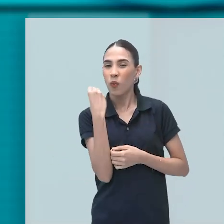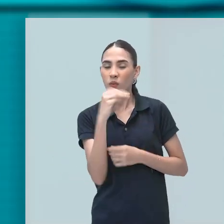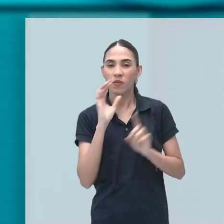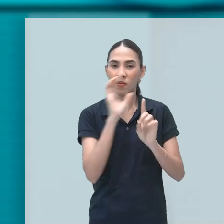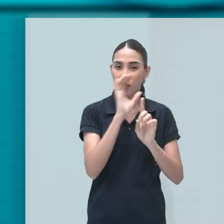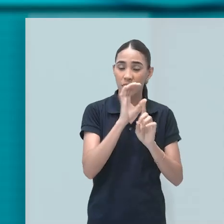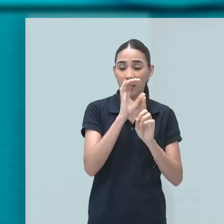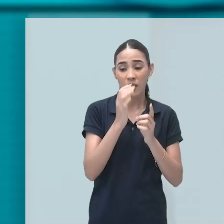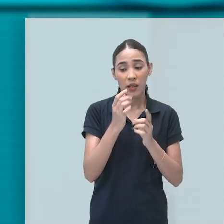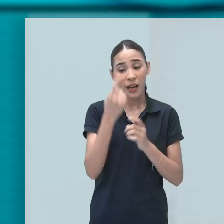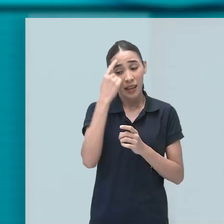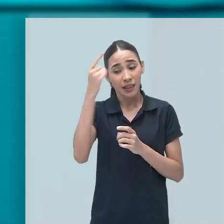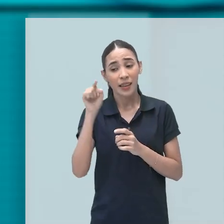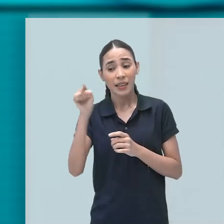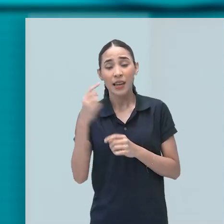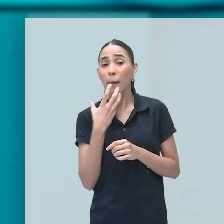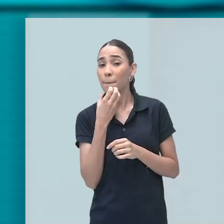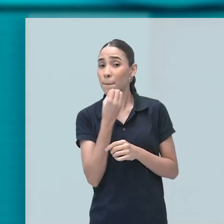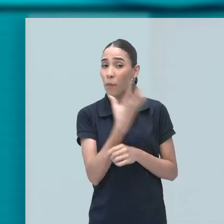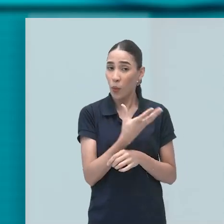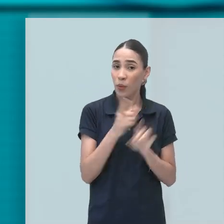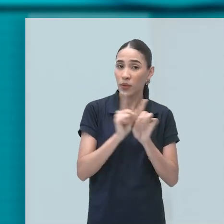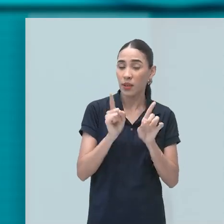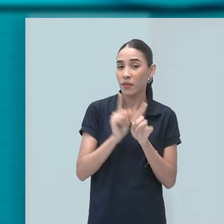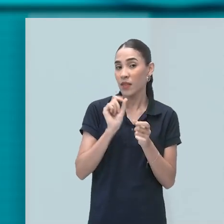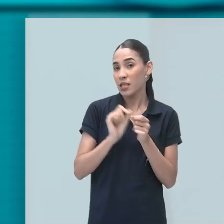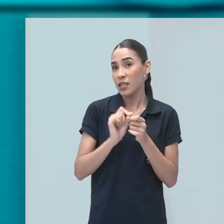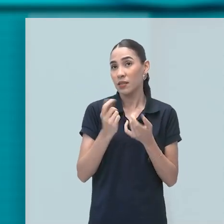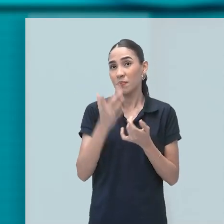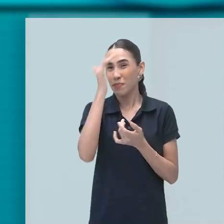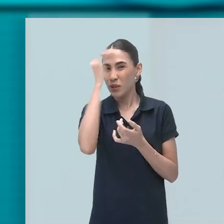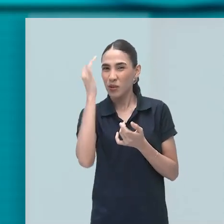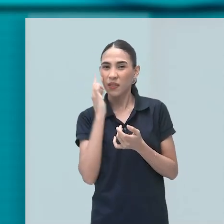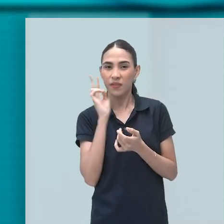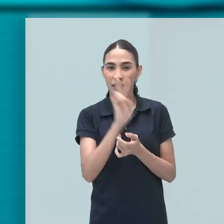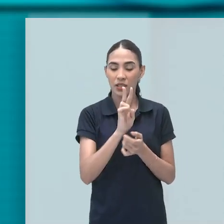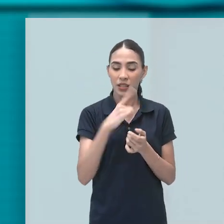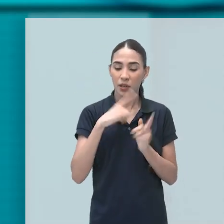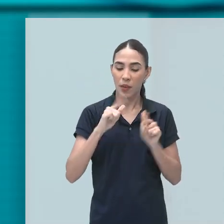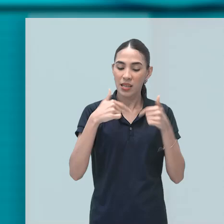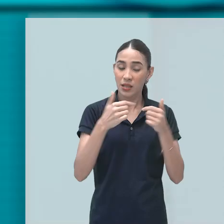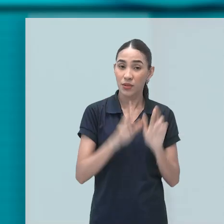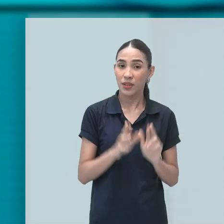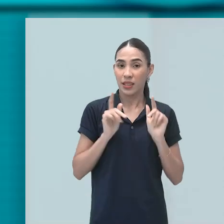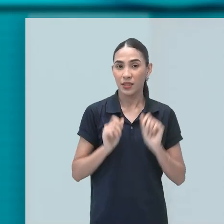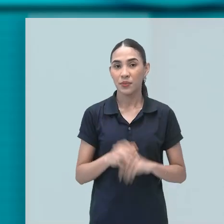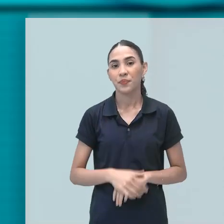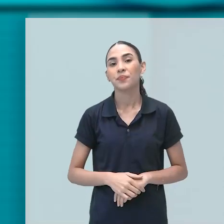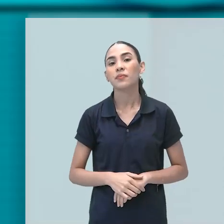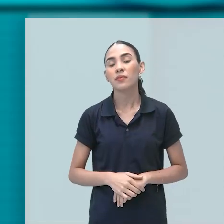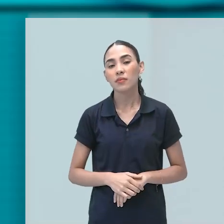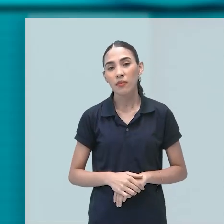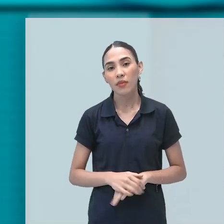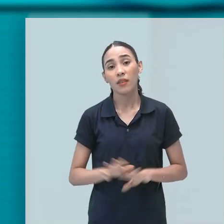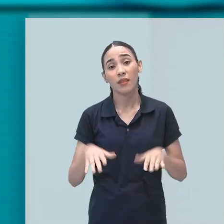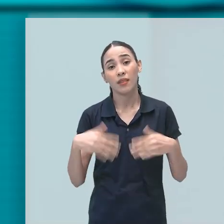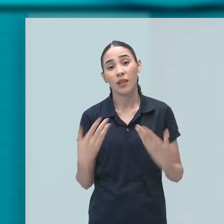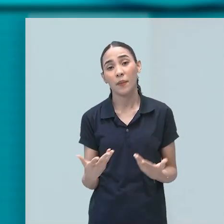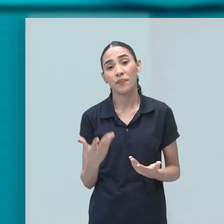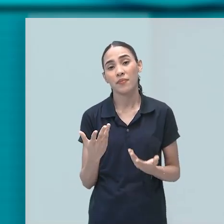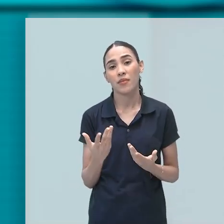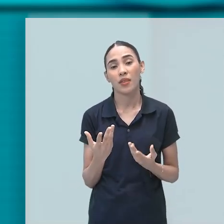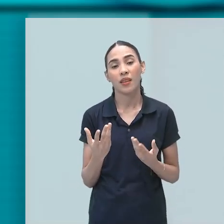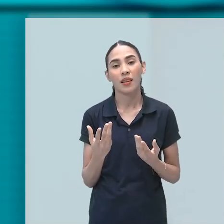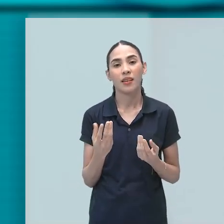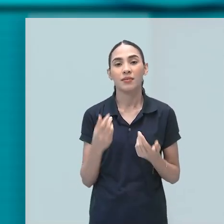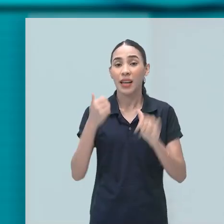pessoa de que determinada ideia é boa, fazer com que o interlocutor haja de determinada forma. E claro que para que nós